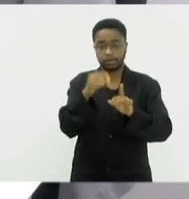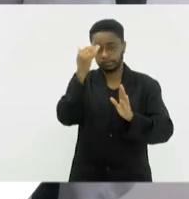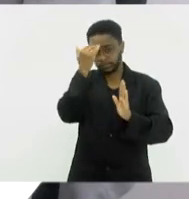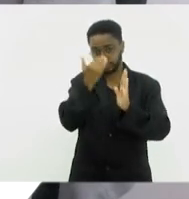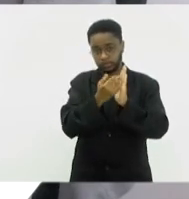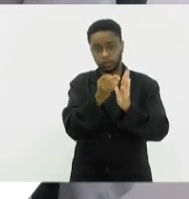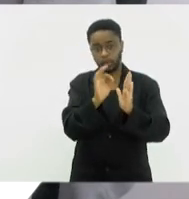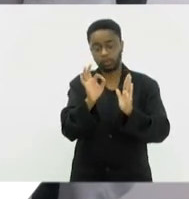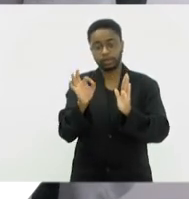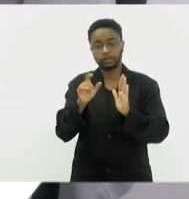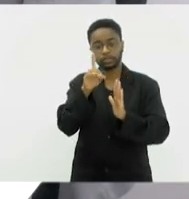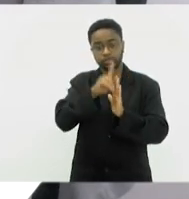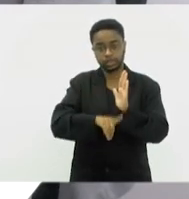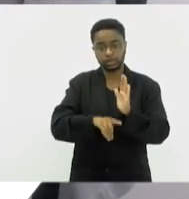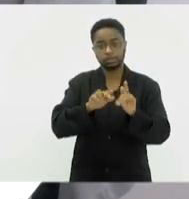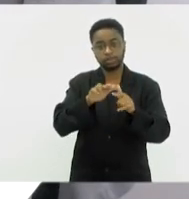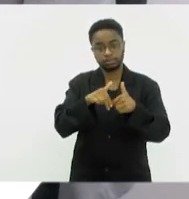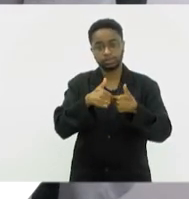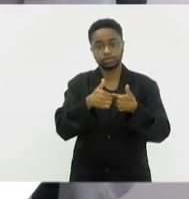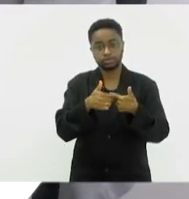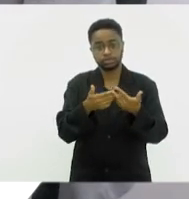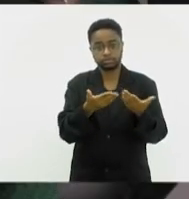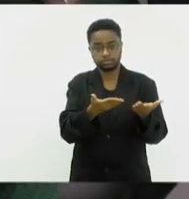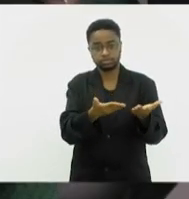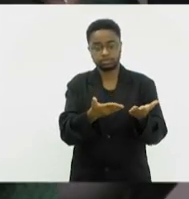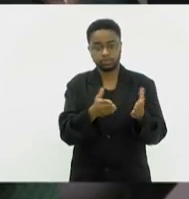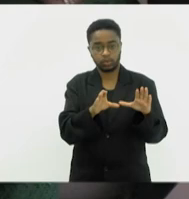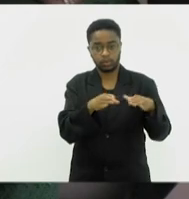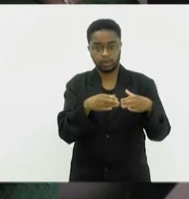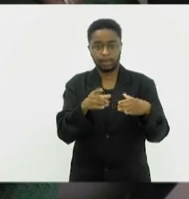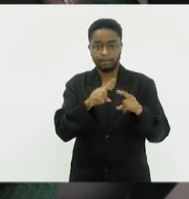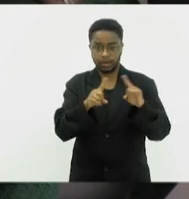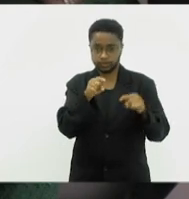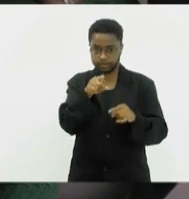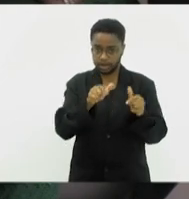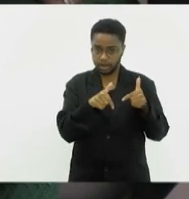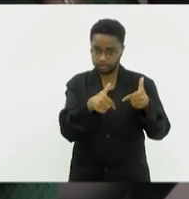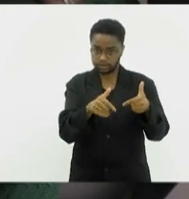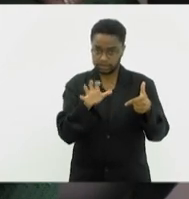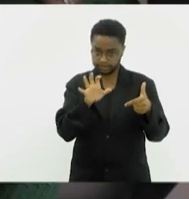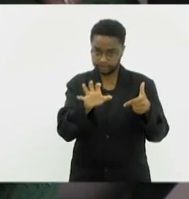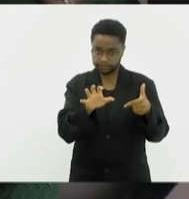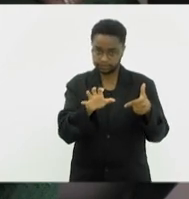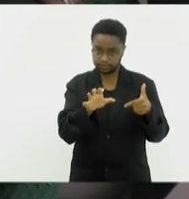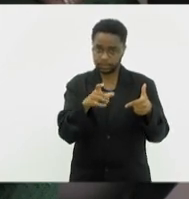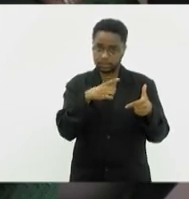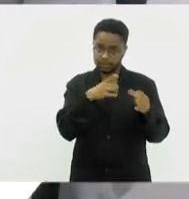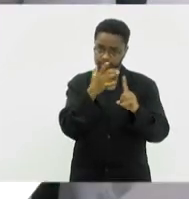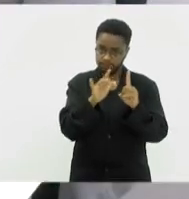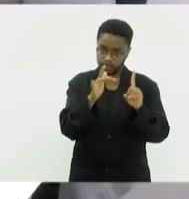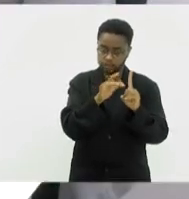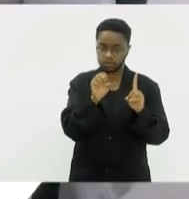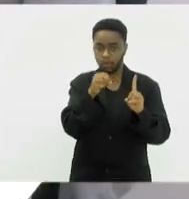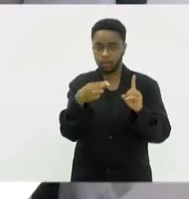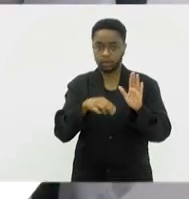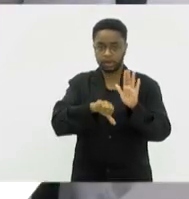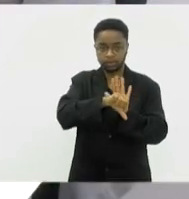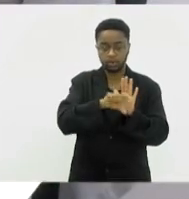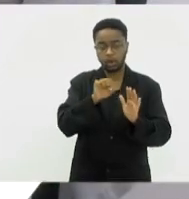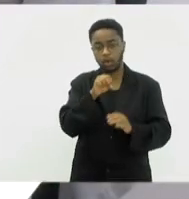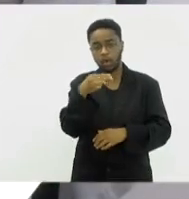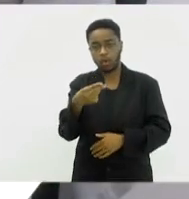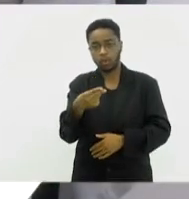desses narcoterroristas, por exemplo. E não é o senhor somente... teve alguma atuação nesse sentido? Então, de alguma vítima, de algum criminoso, de alguma facção,